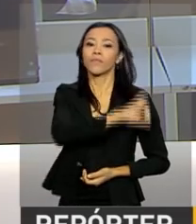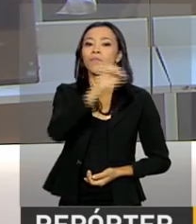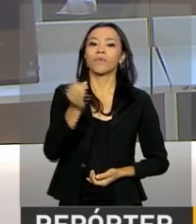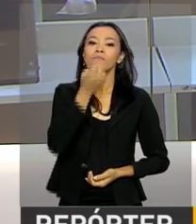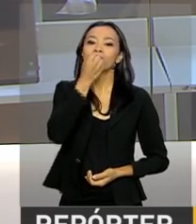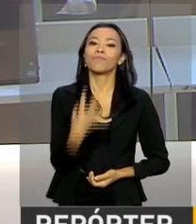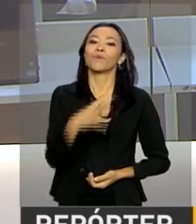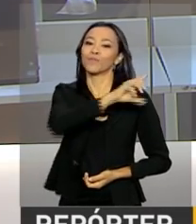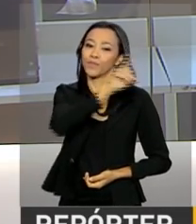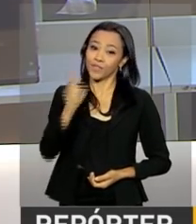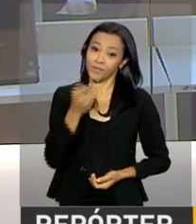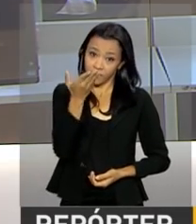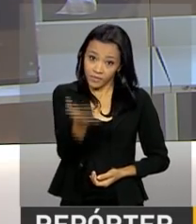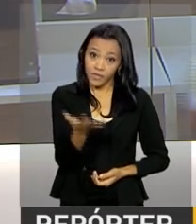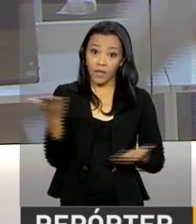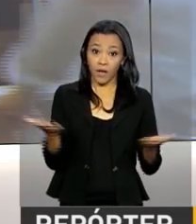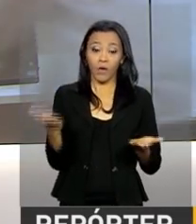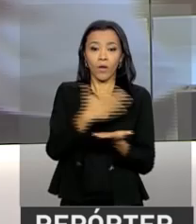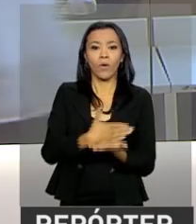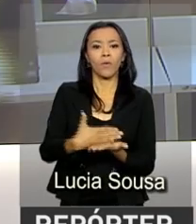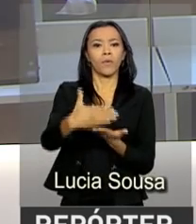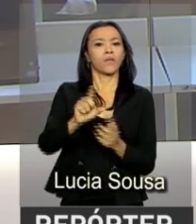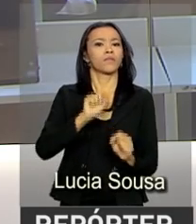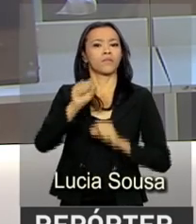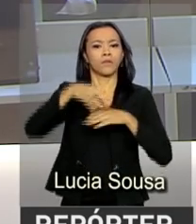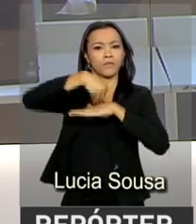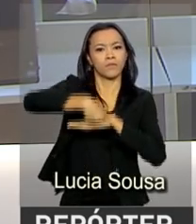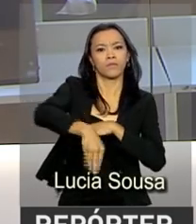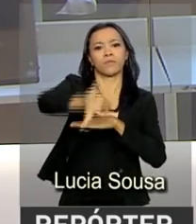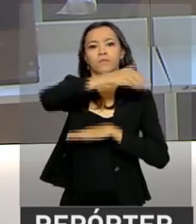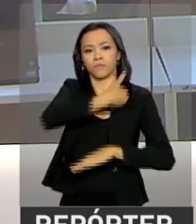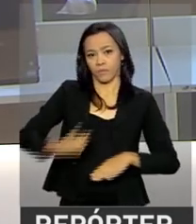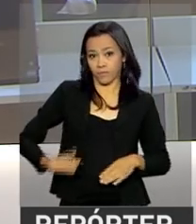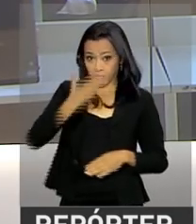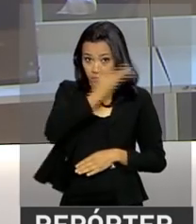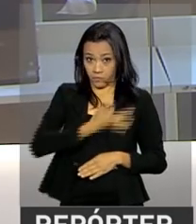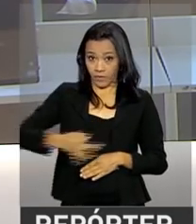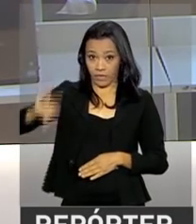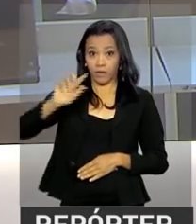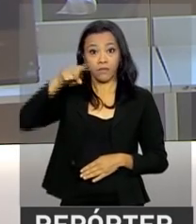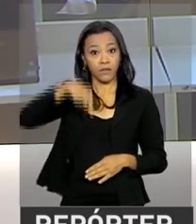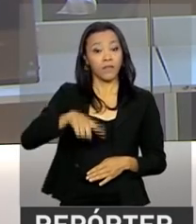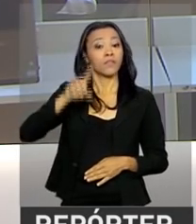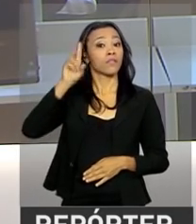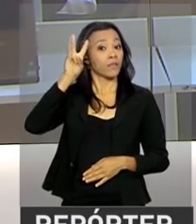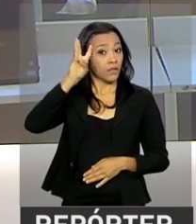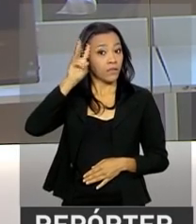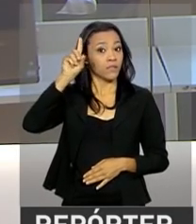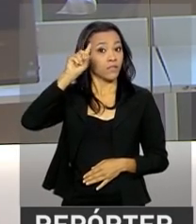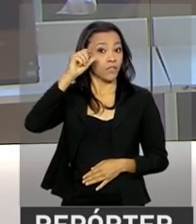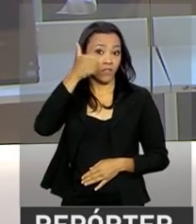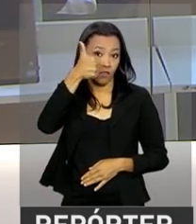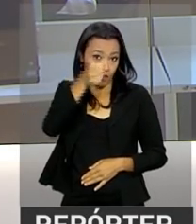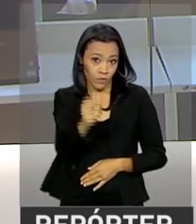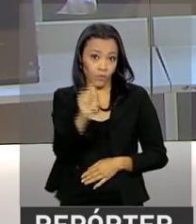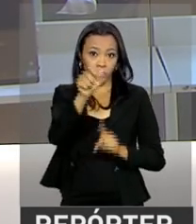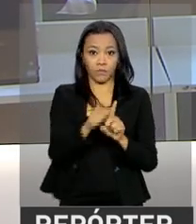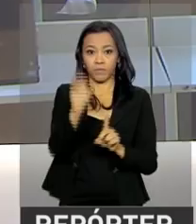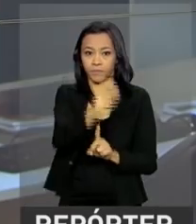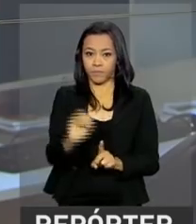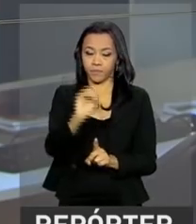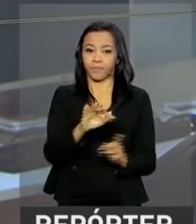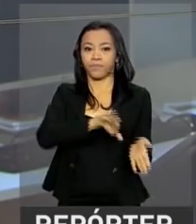Olá, bom dia para você. Começa agora o Repórter NBR com as notícias do governo federal desta terça-feira, 18 de